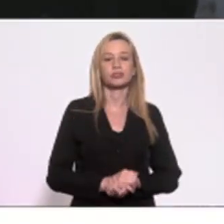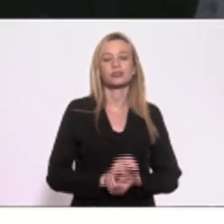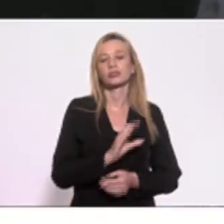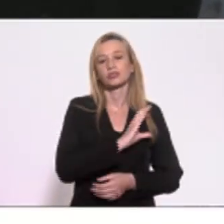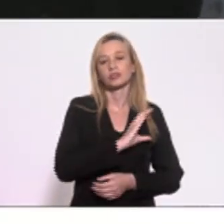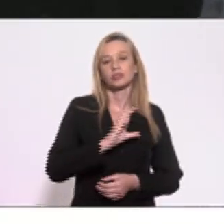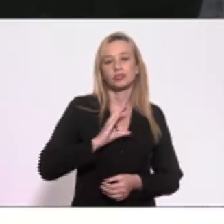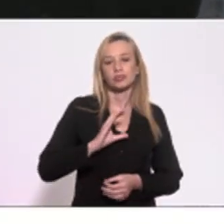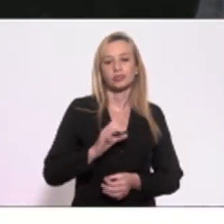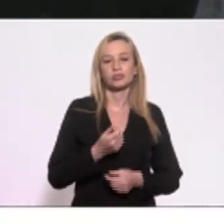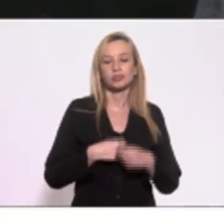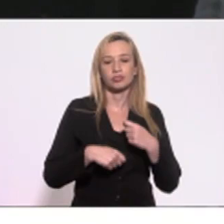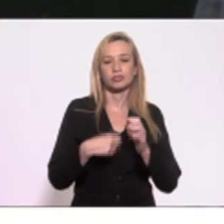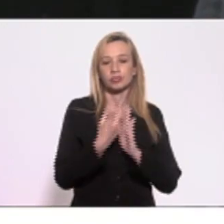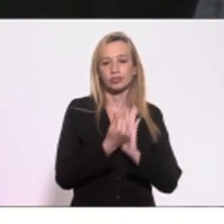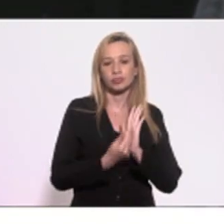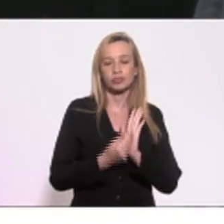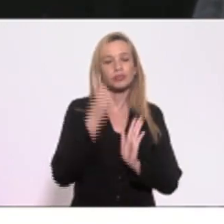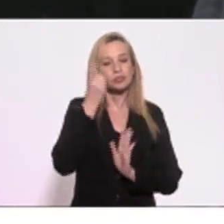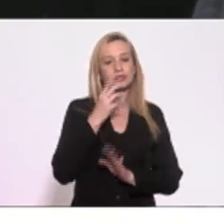Orçamento, deputado Rodrigo Amorim.